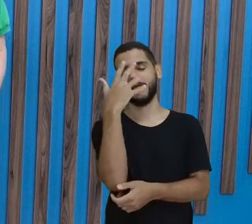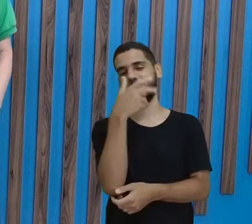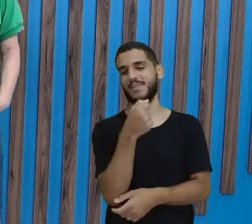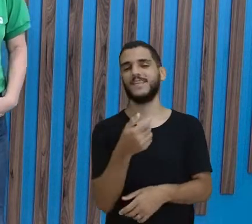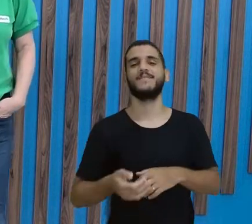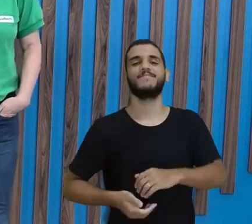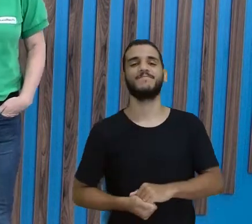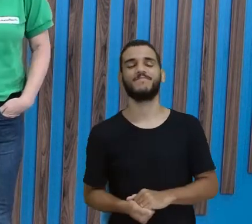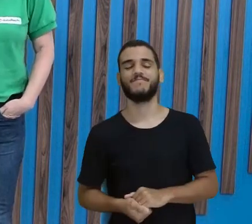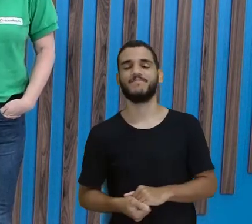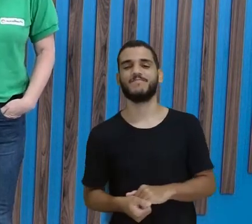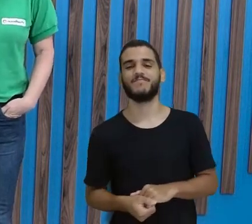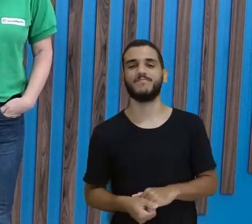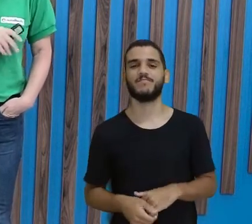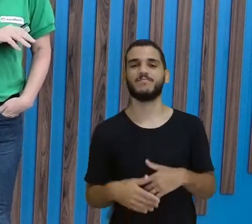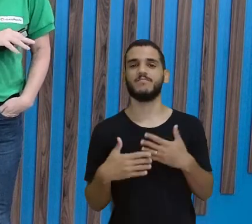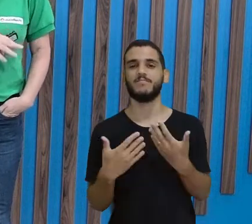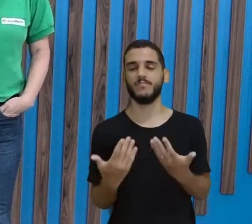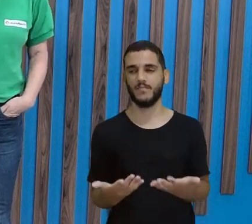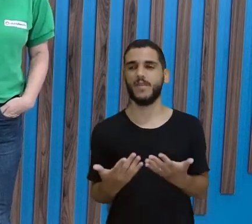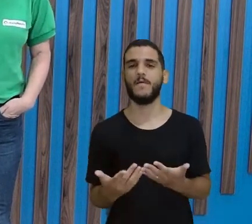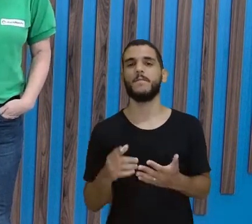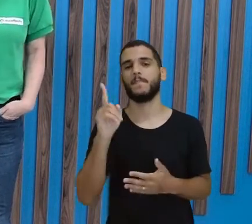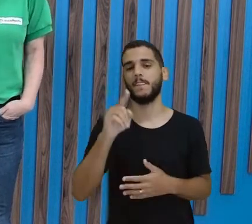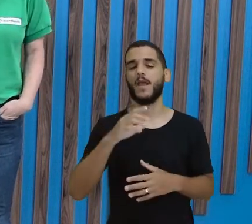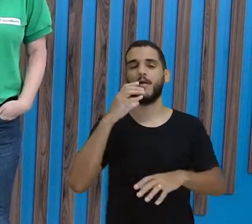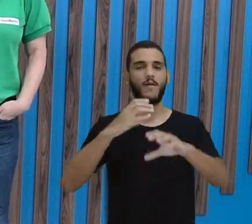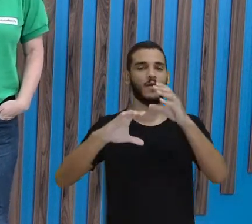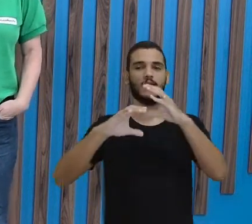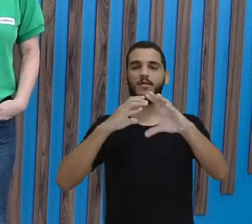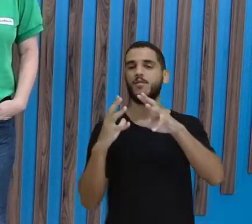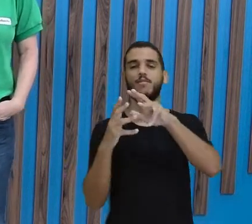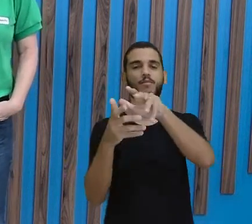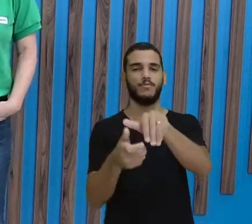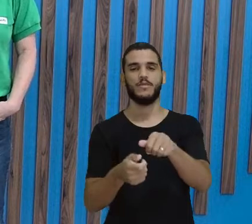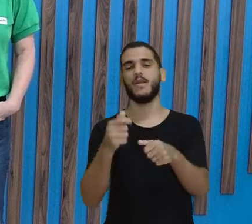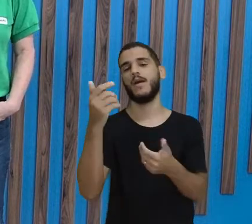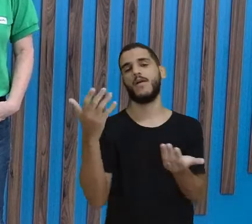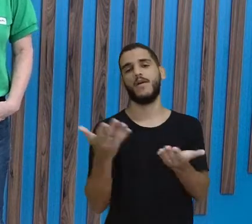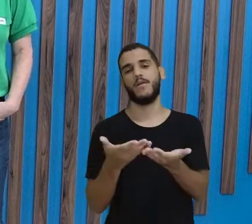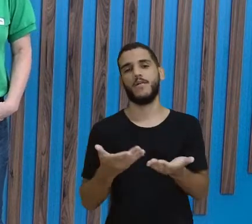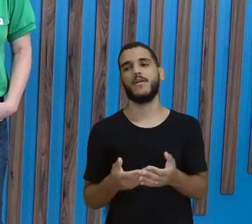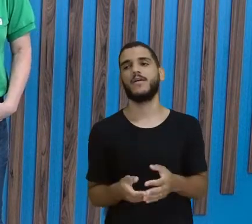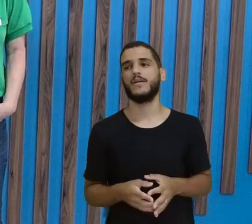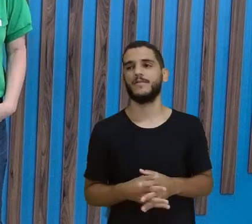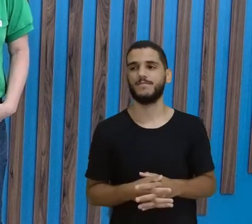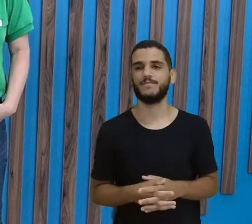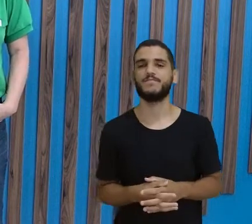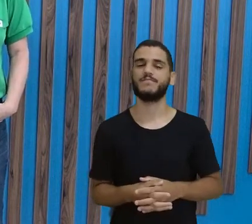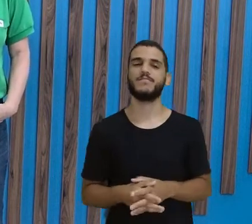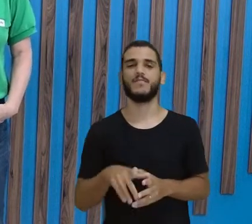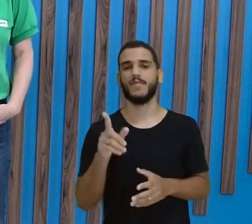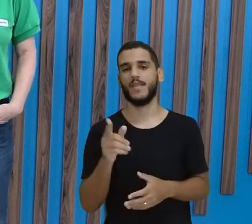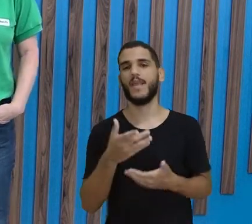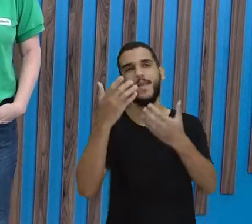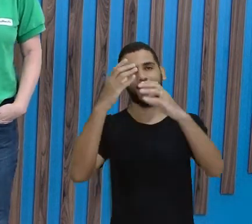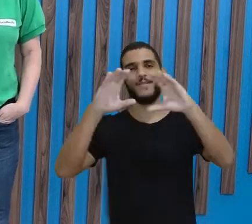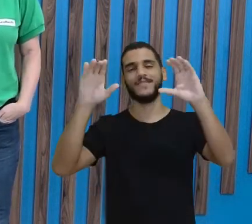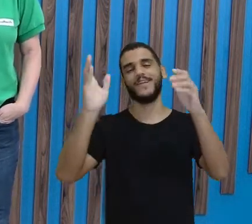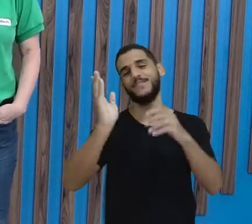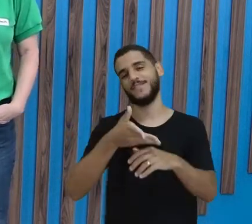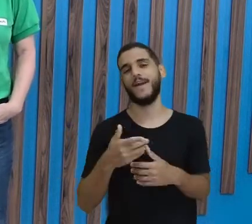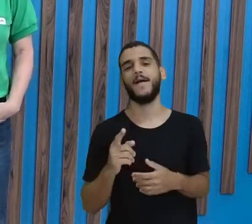é Isso. belíssima. É uma voz, um cantor assim mundial agora, né? Isso. Está agora cantando lá no céu, mas com certeza fez